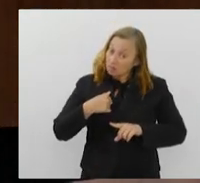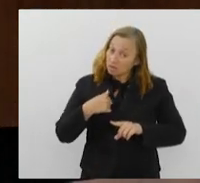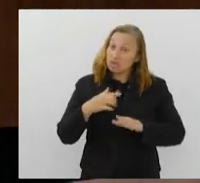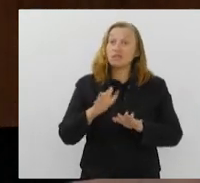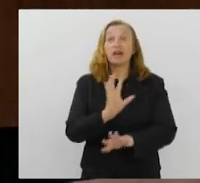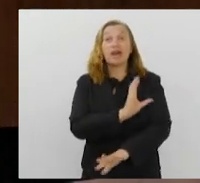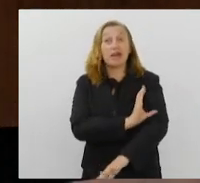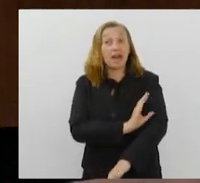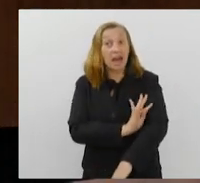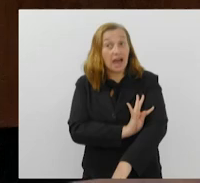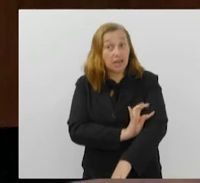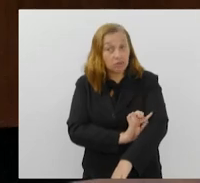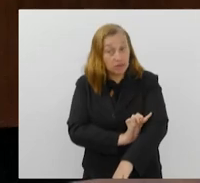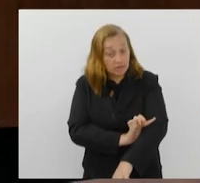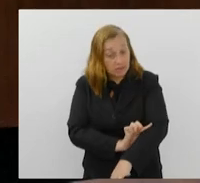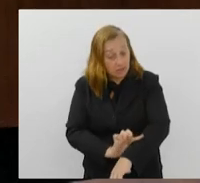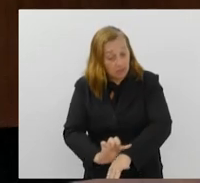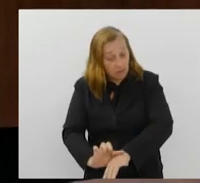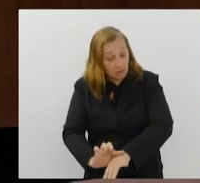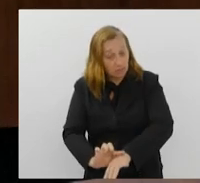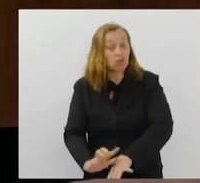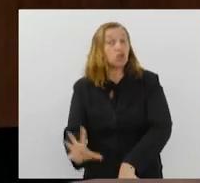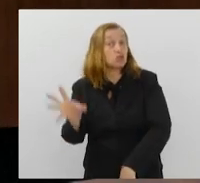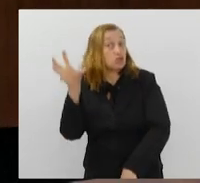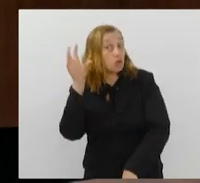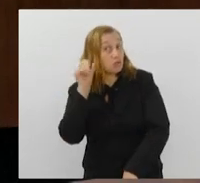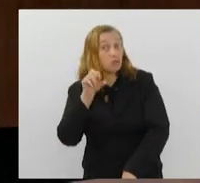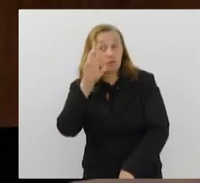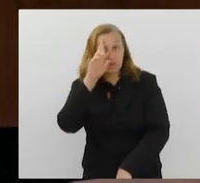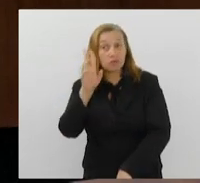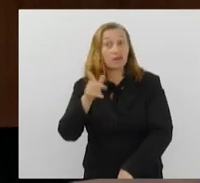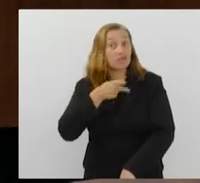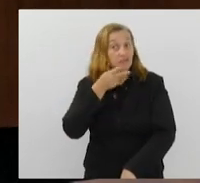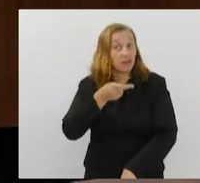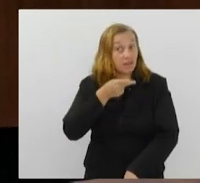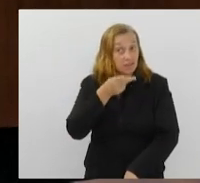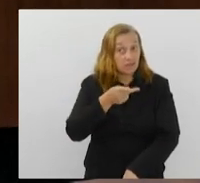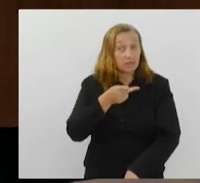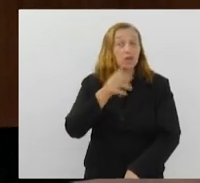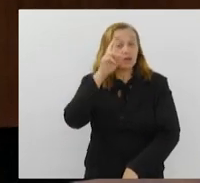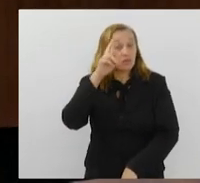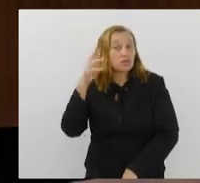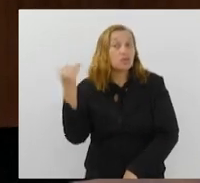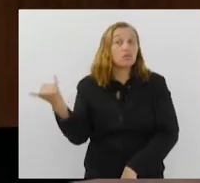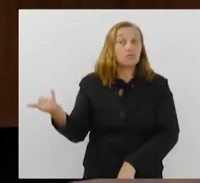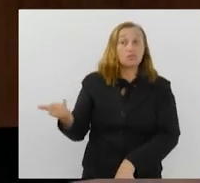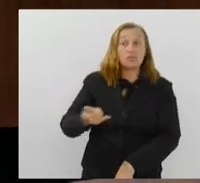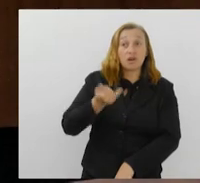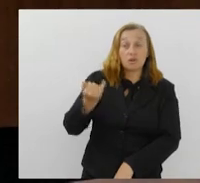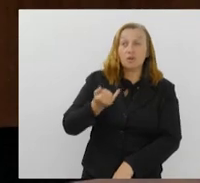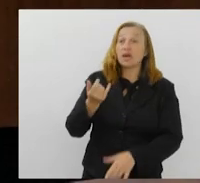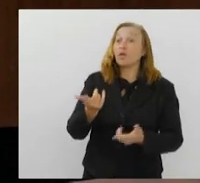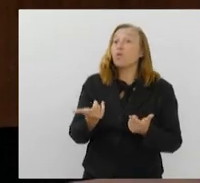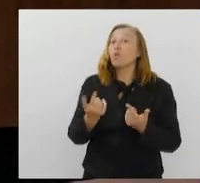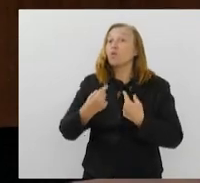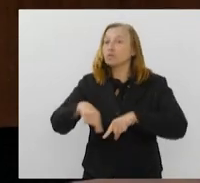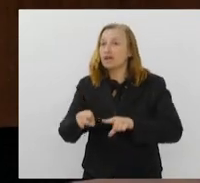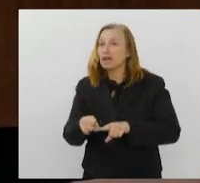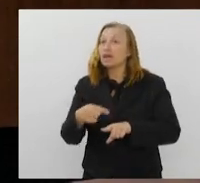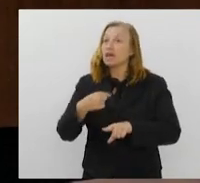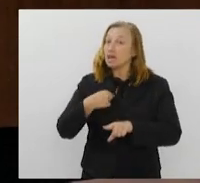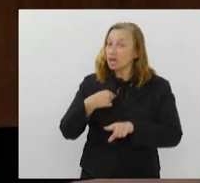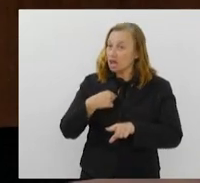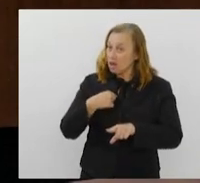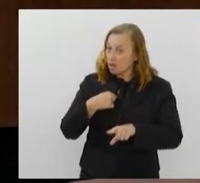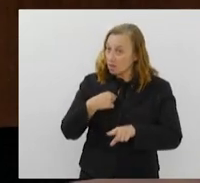tive o espírito democrático de ouvir o que o senhor estava falando, e o senhor se manifestou dizendo que era contrário. E eu, por